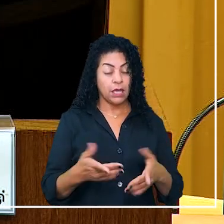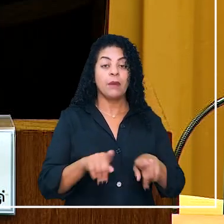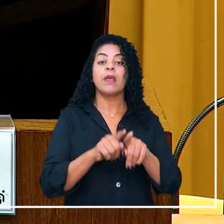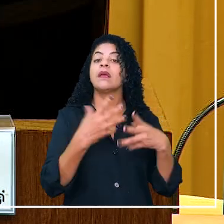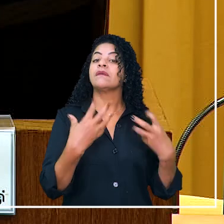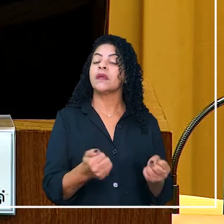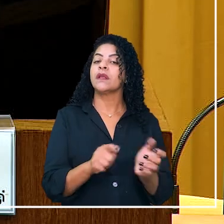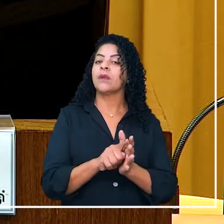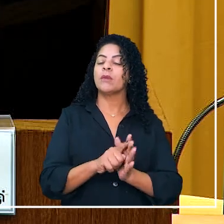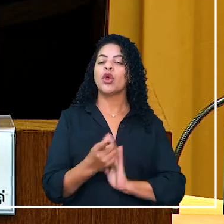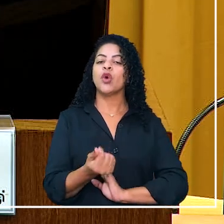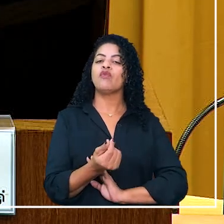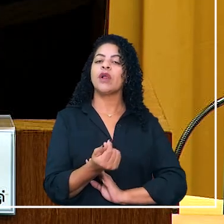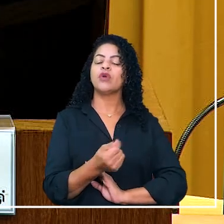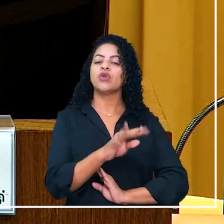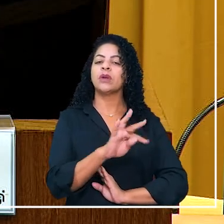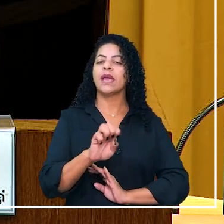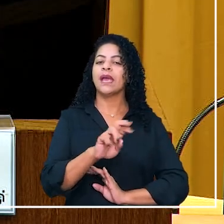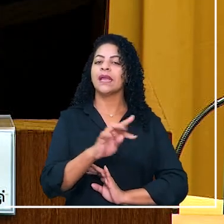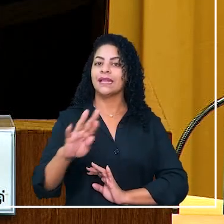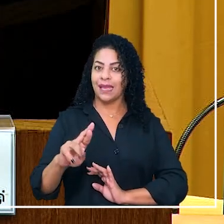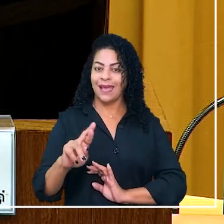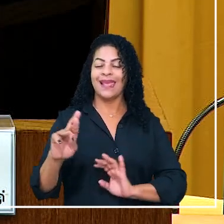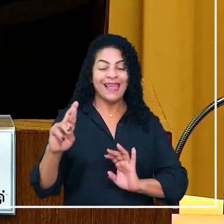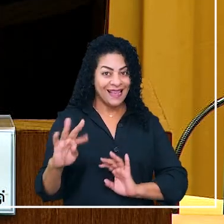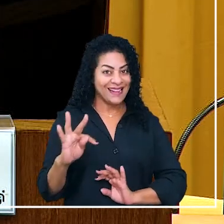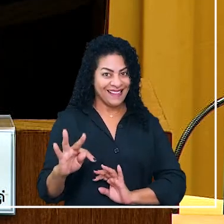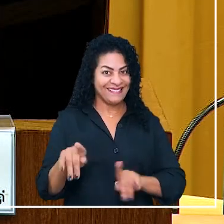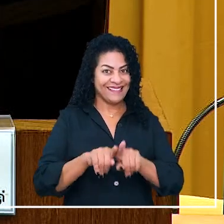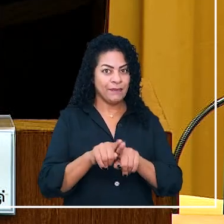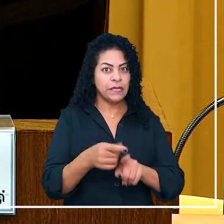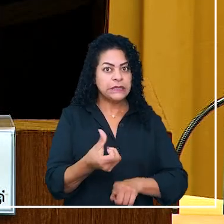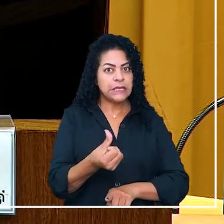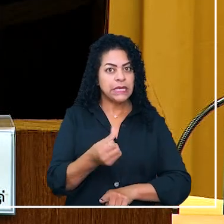considero que o valor arbitrado pelo TRT de R$6 mil